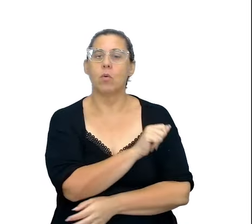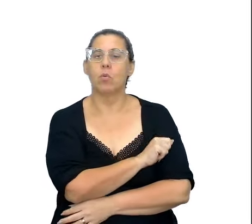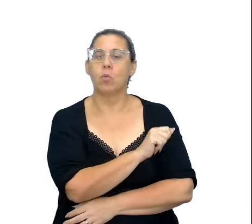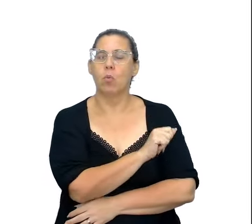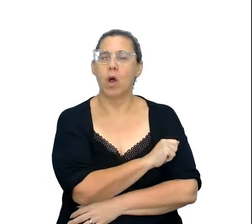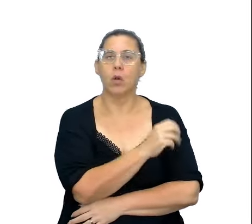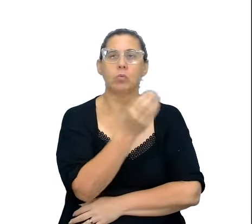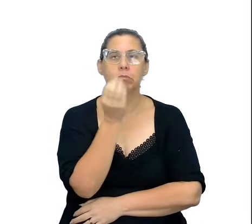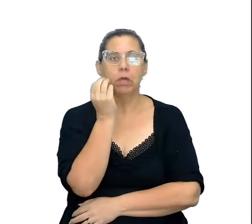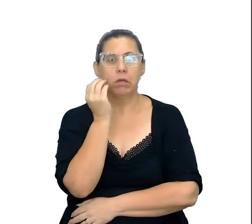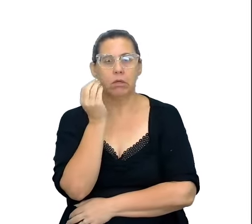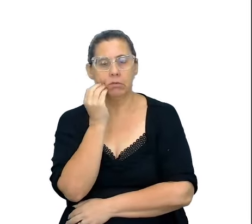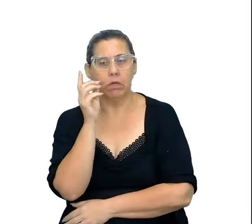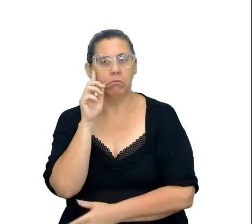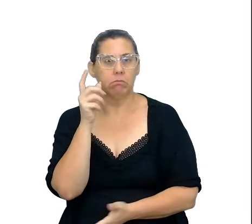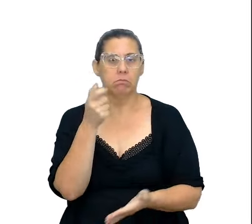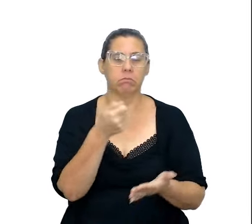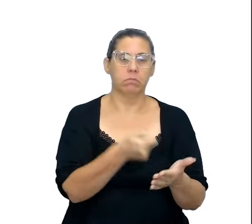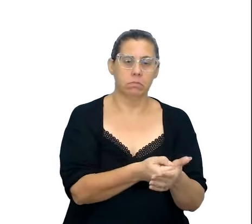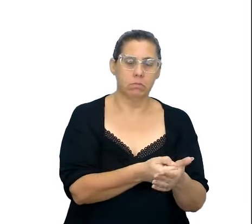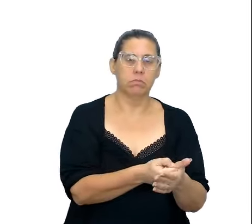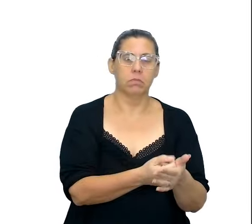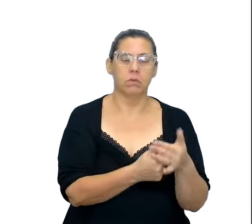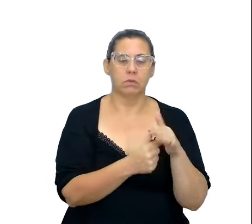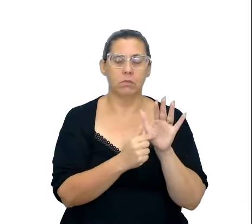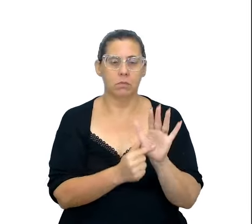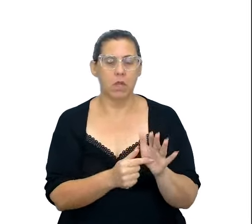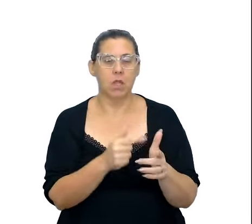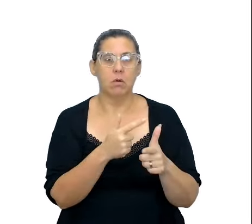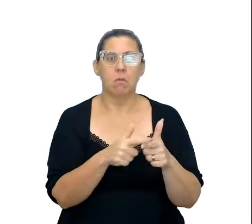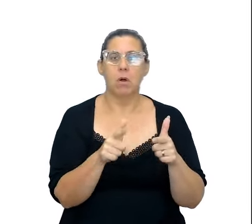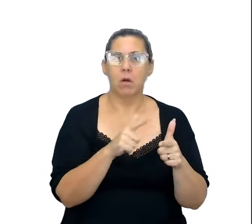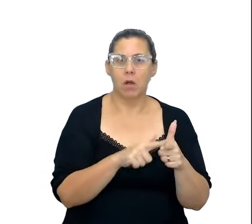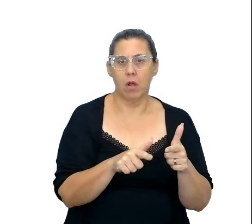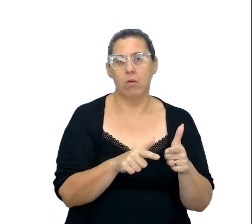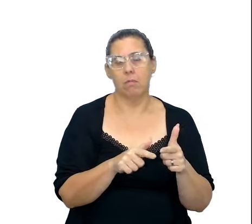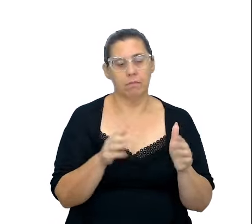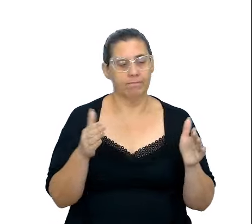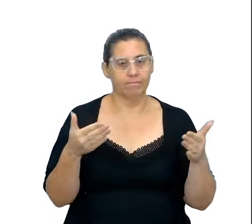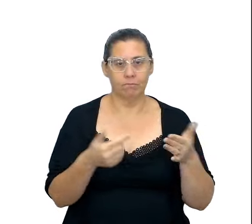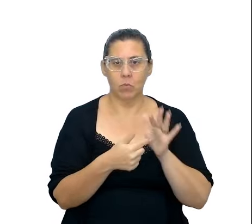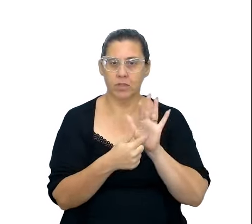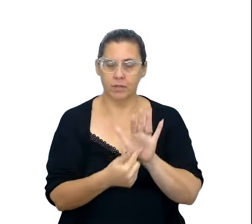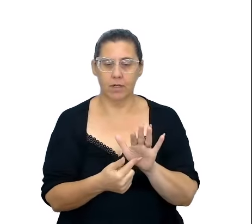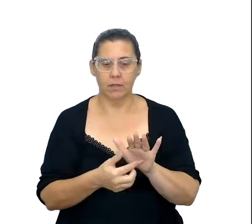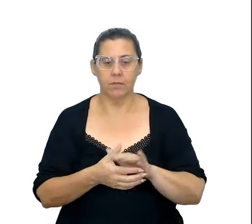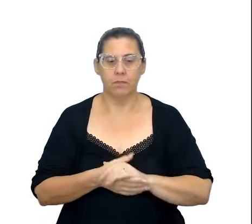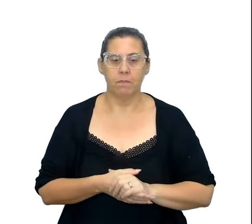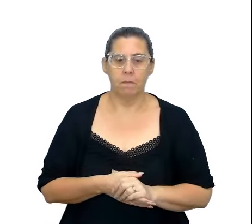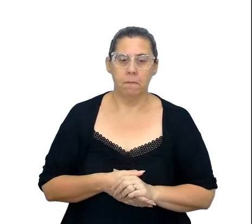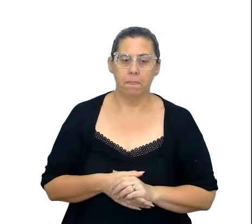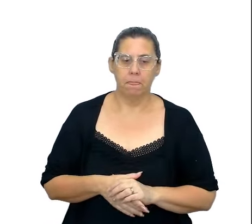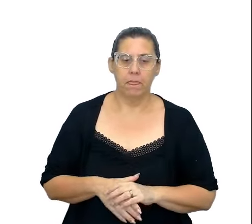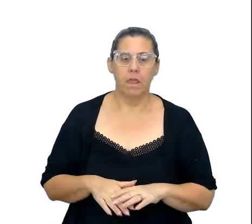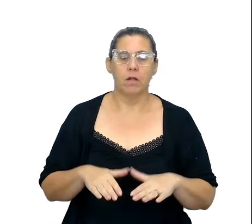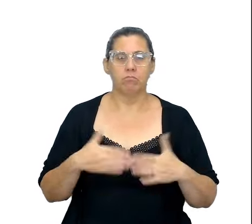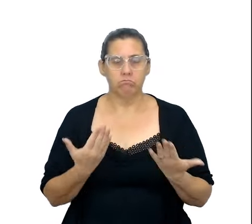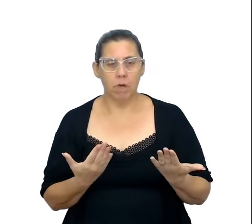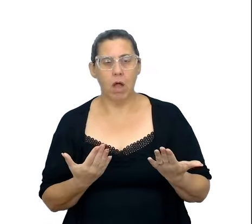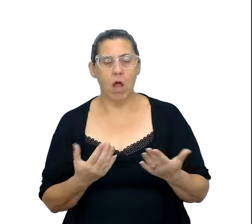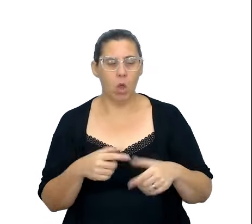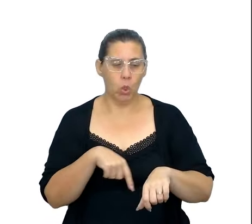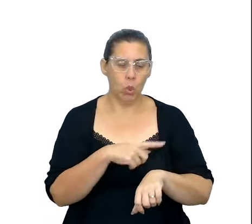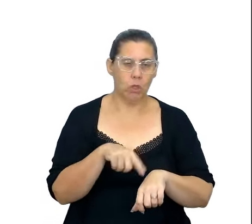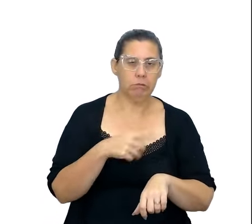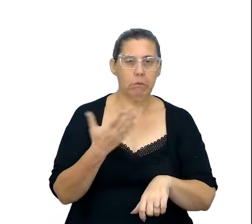ele busque aí a solução para esse determinado problema que foi colocado para ele, certo? Bom, a duração desse projeto, a gente